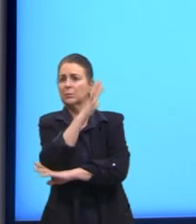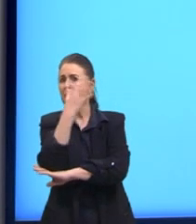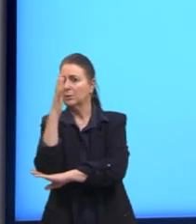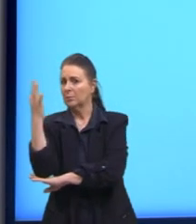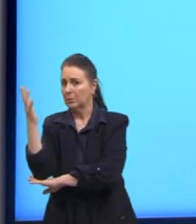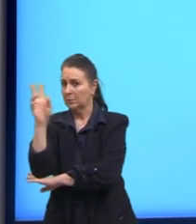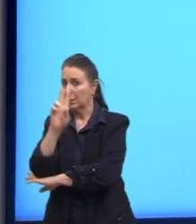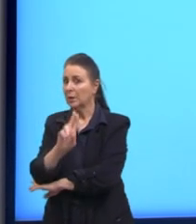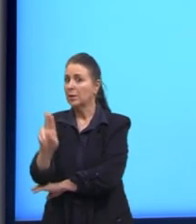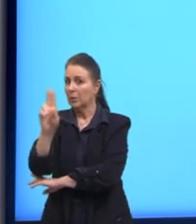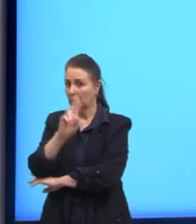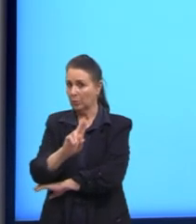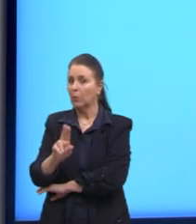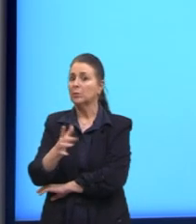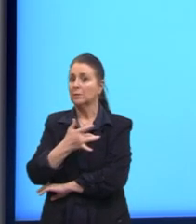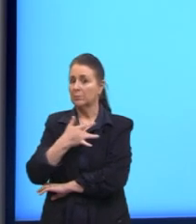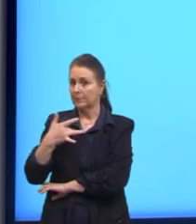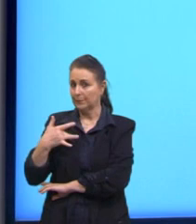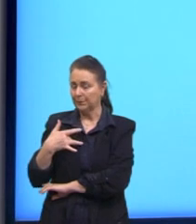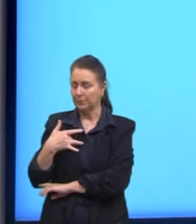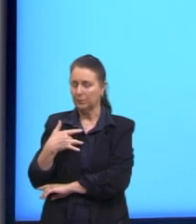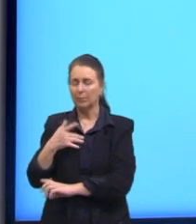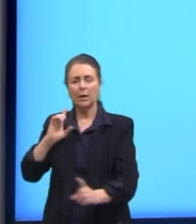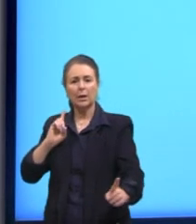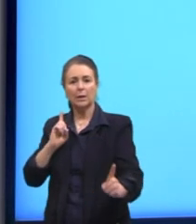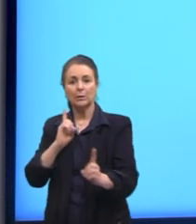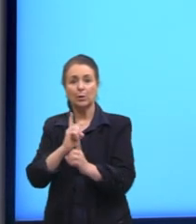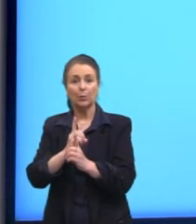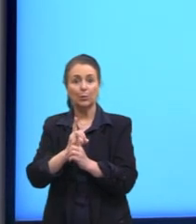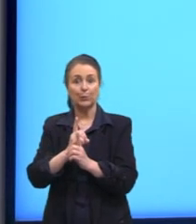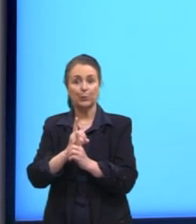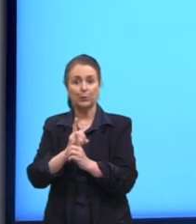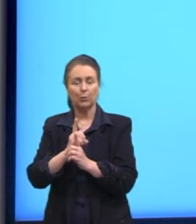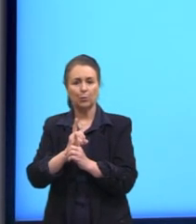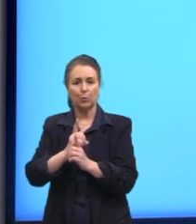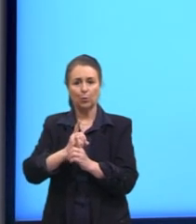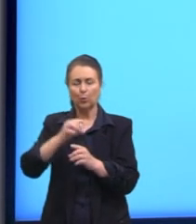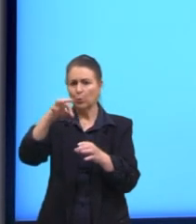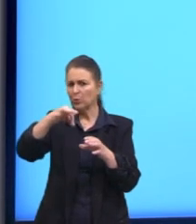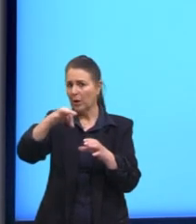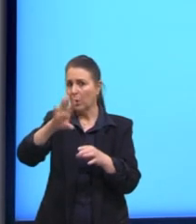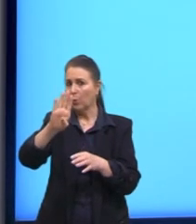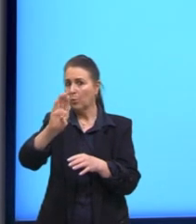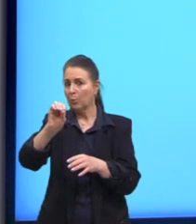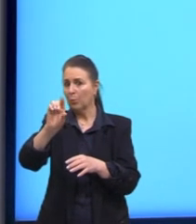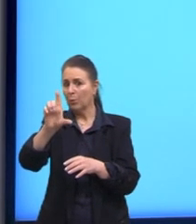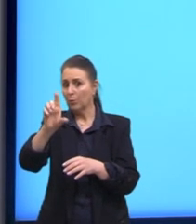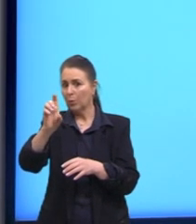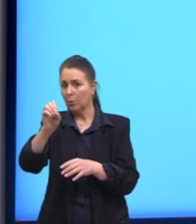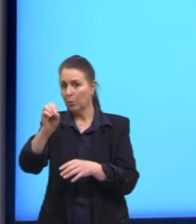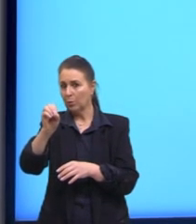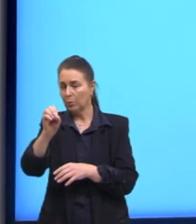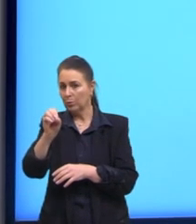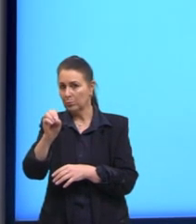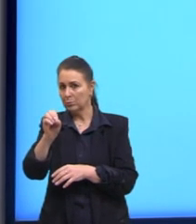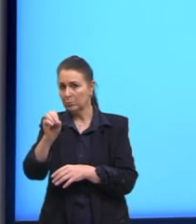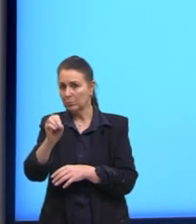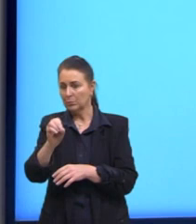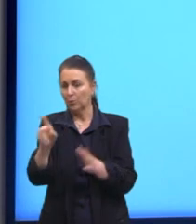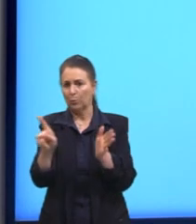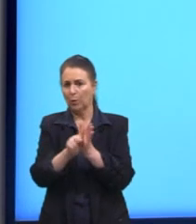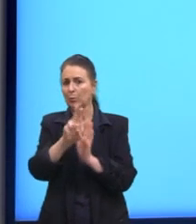tinha inicialmente, né? Ao descobrir que o Peumus boldus, conhecido pra gente como